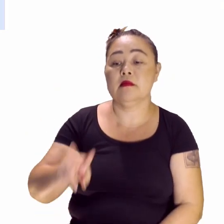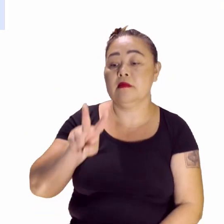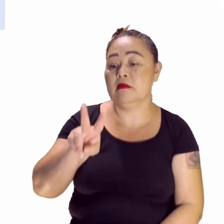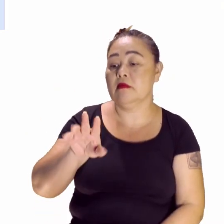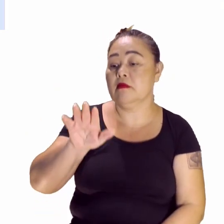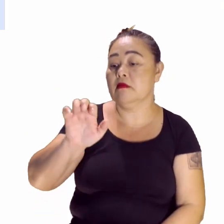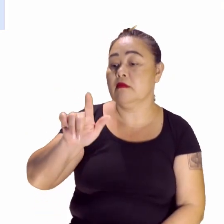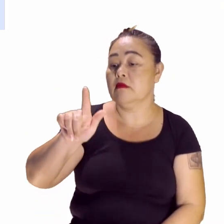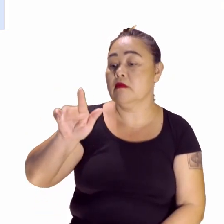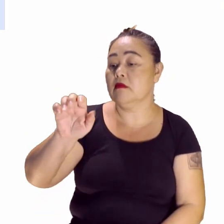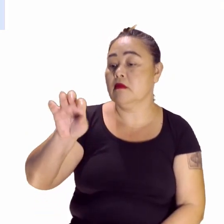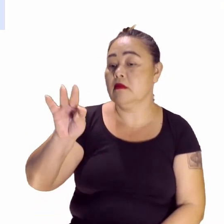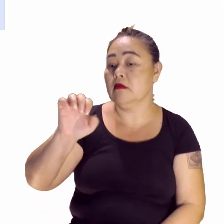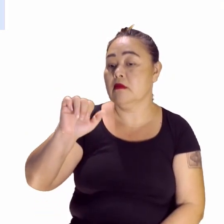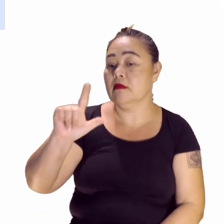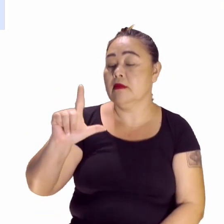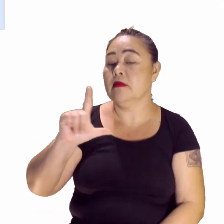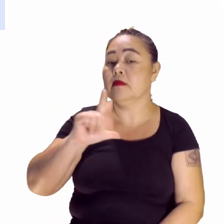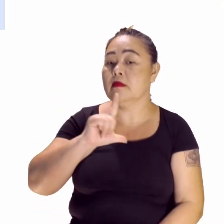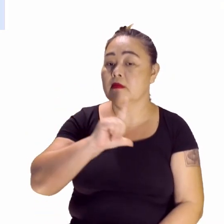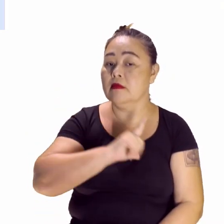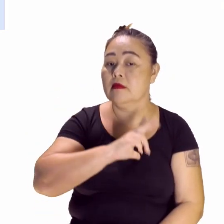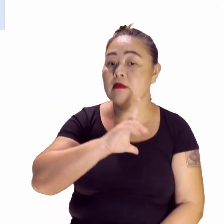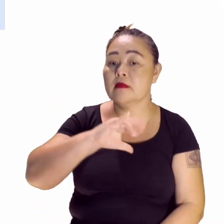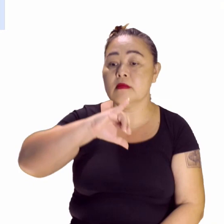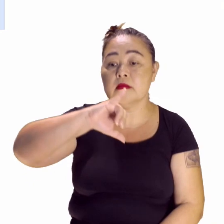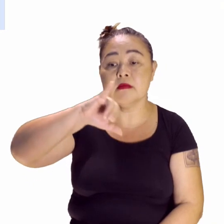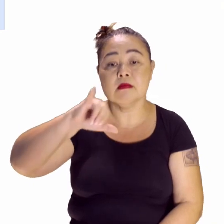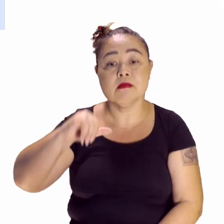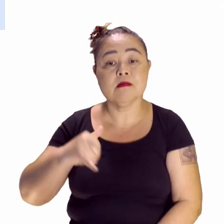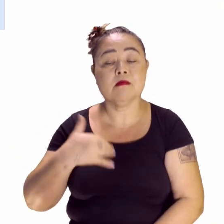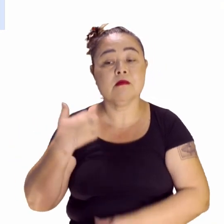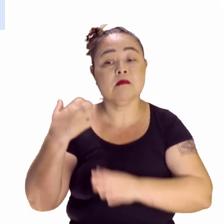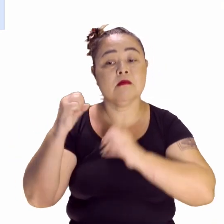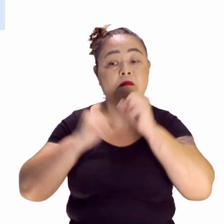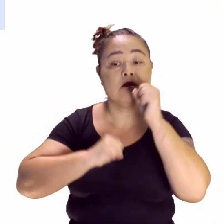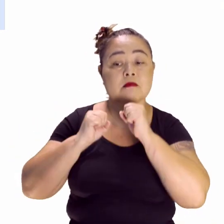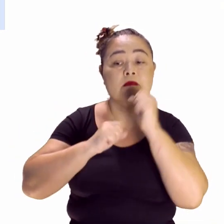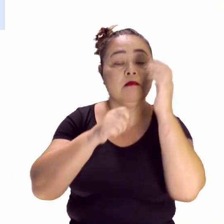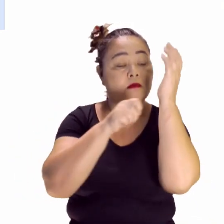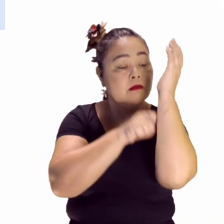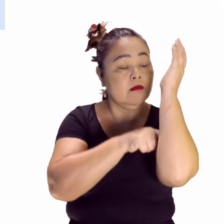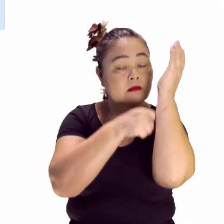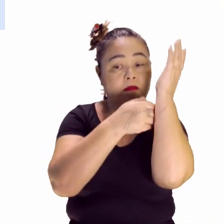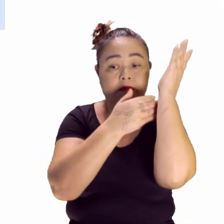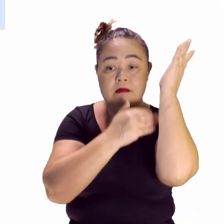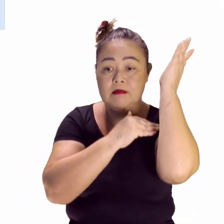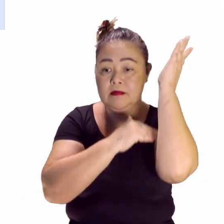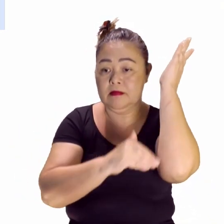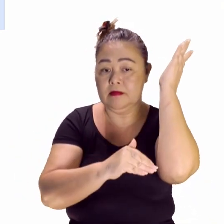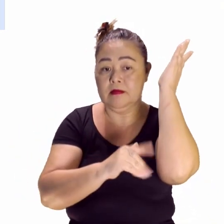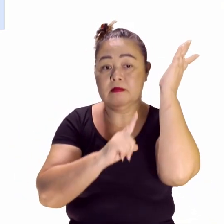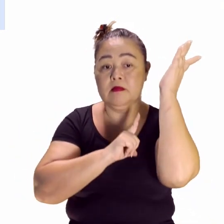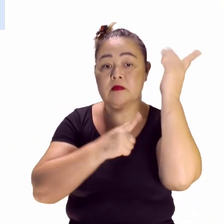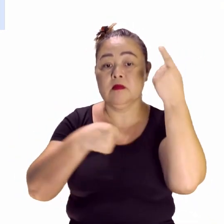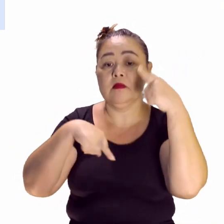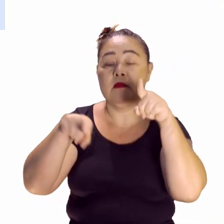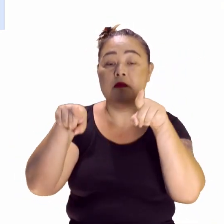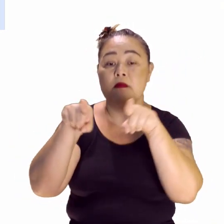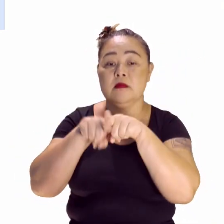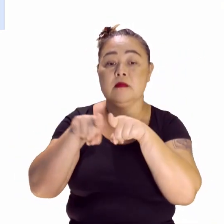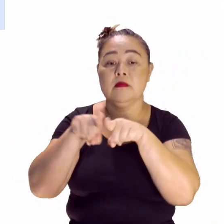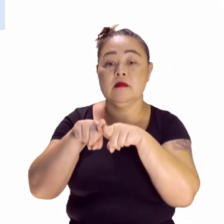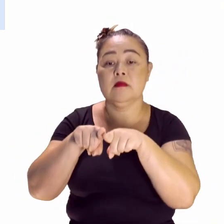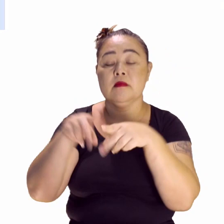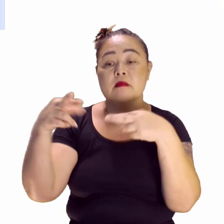extrativismo vegetal que tem um aproveitamento industrial da madeira. Também falamos que nossa economia